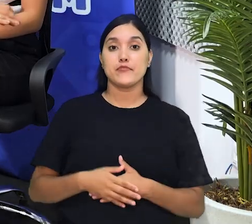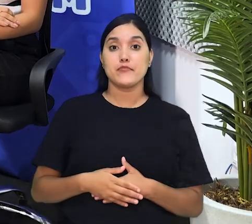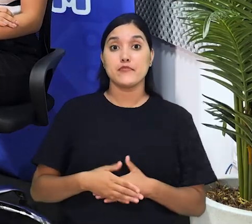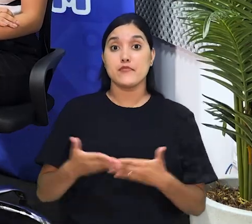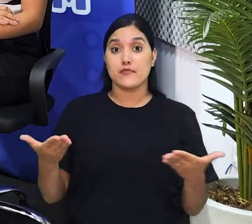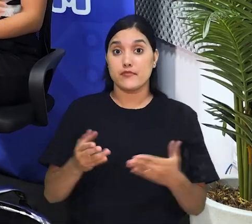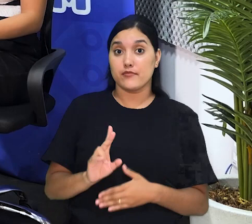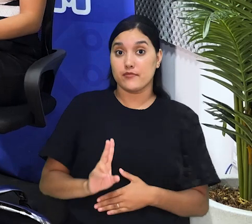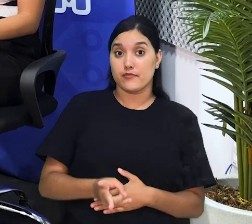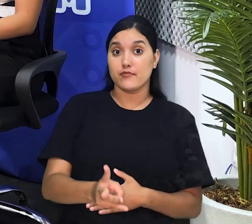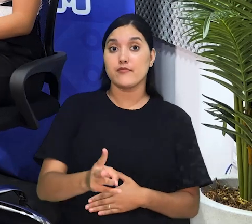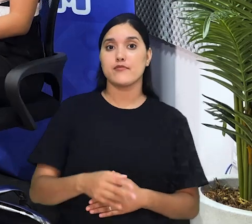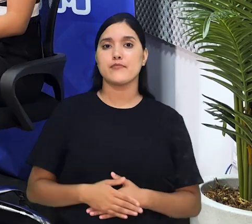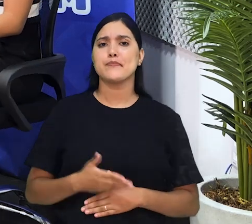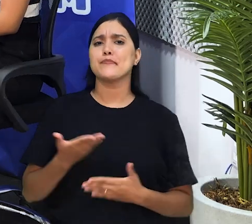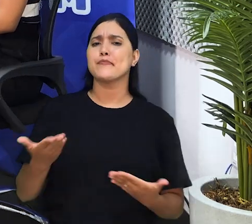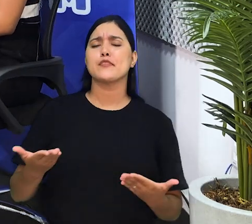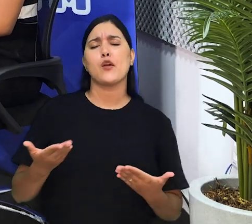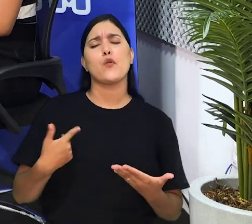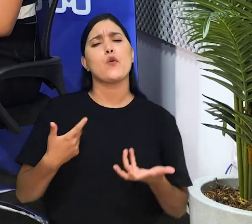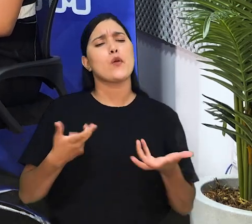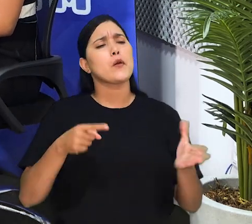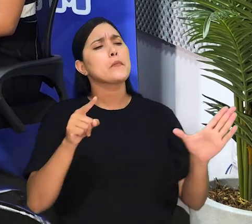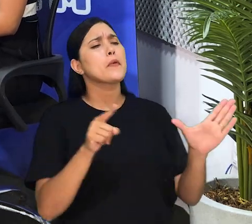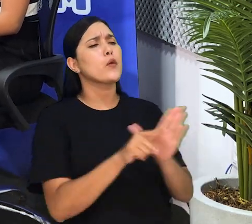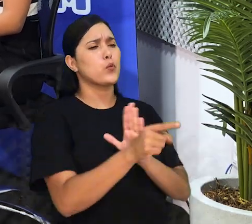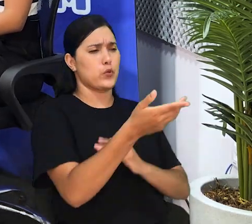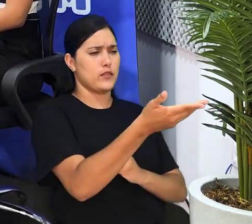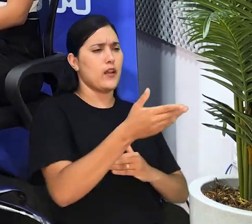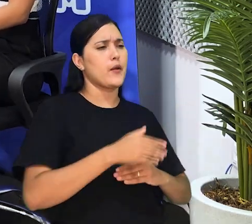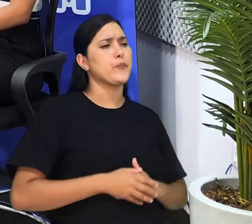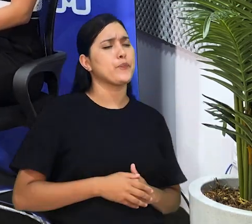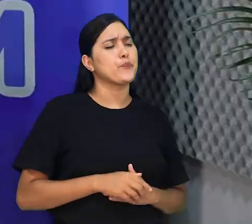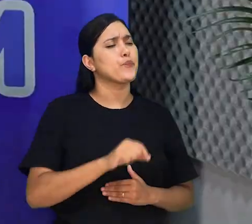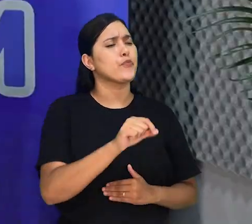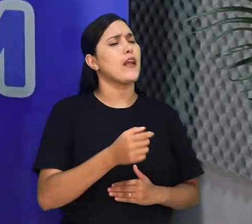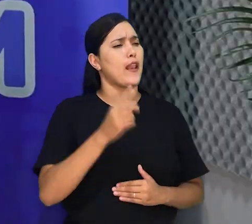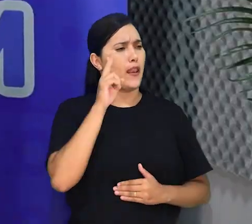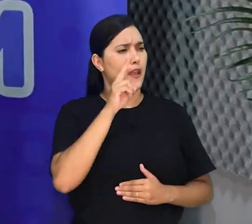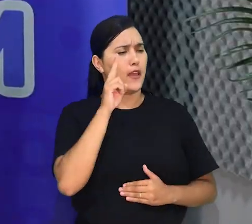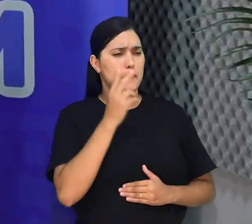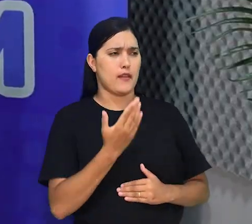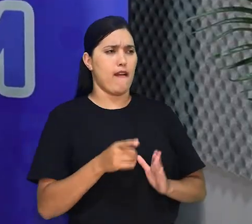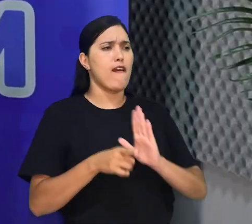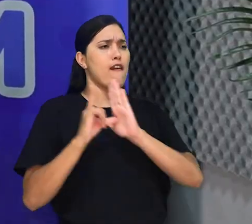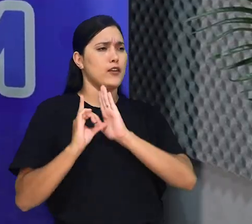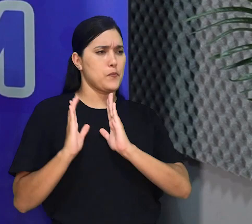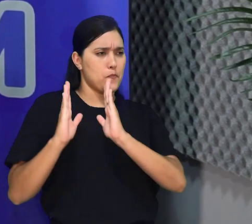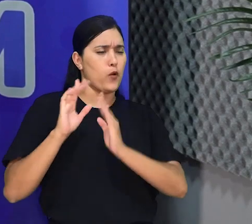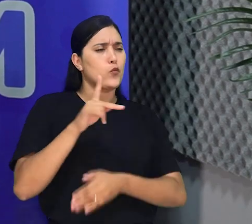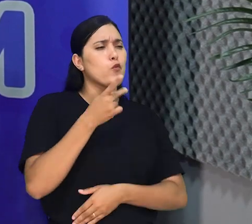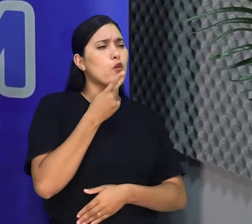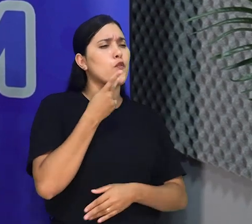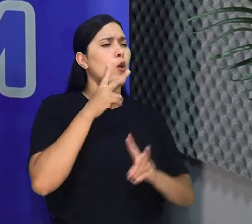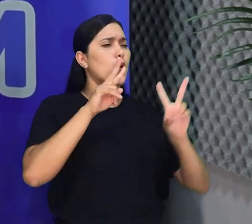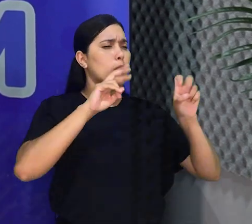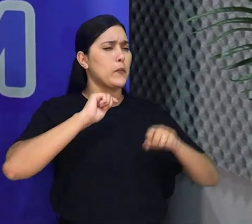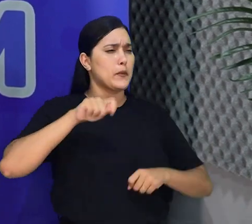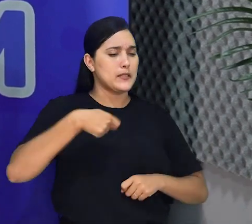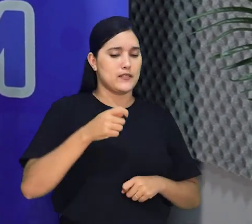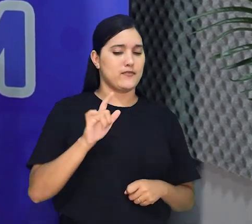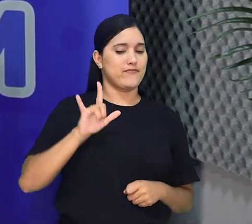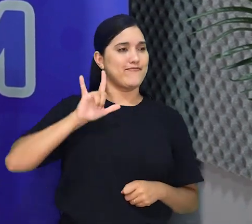de sinais. Então nós vamos dar continuidade aqui. Vânia, eu quero te perguntar, no bloco anterior, você falou sobre